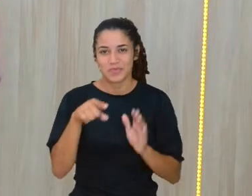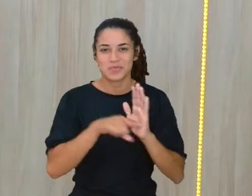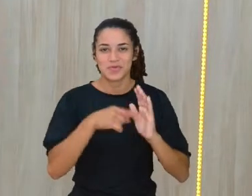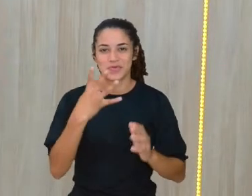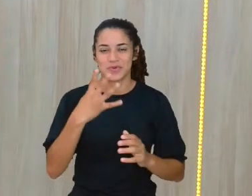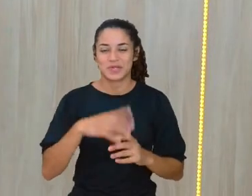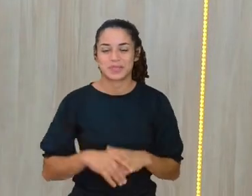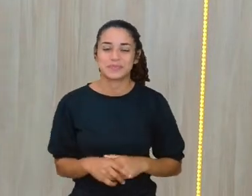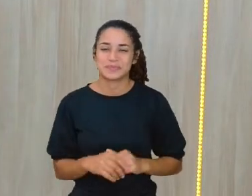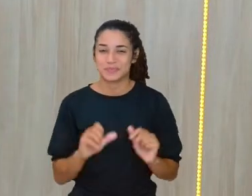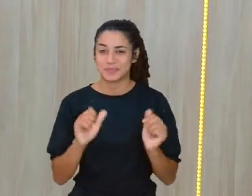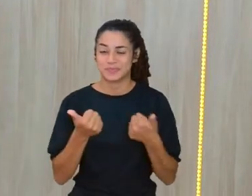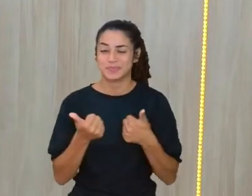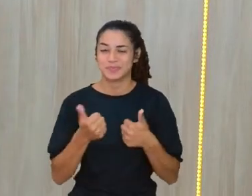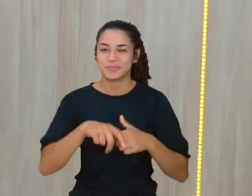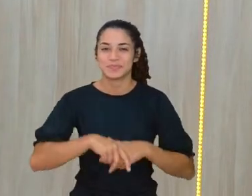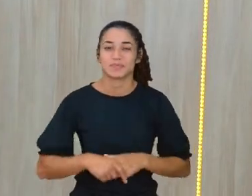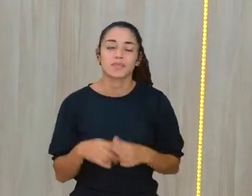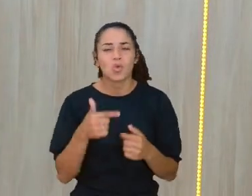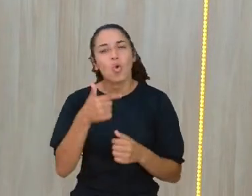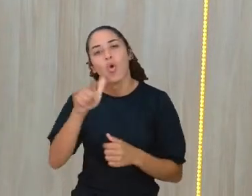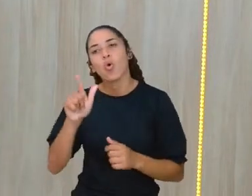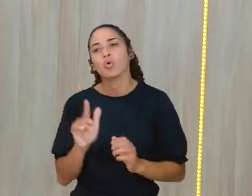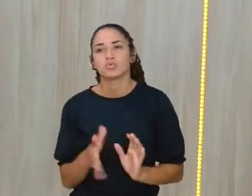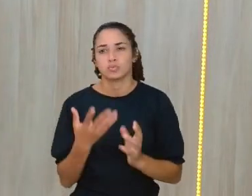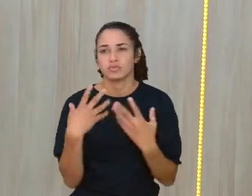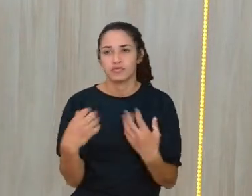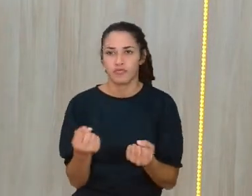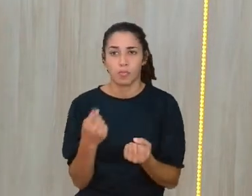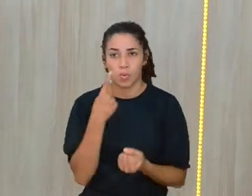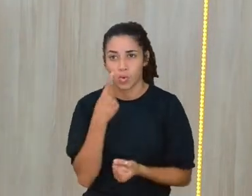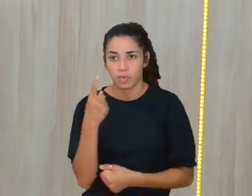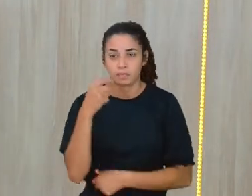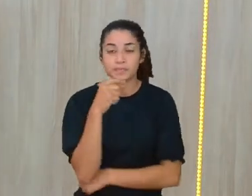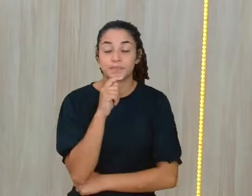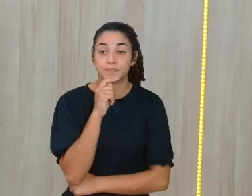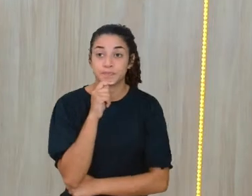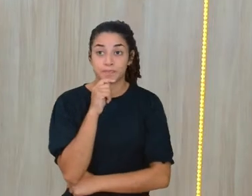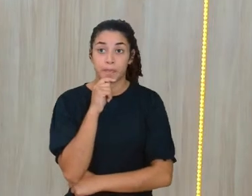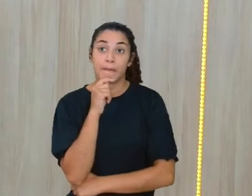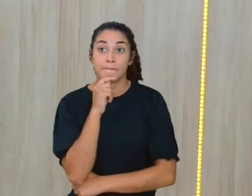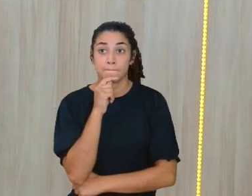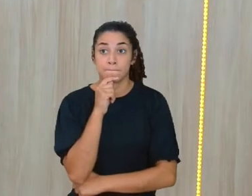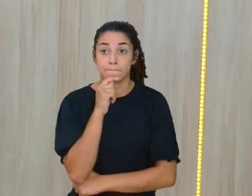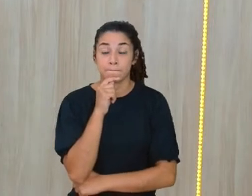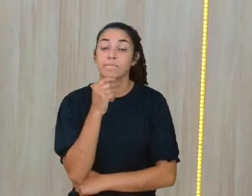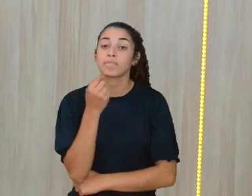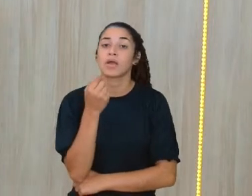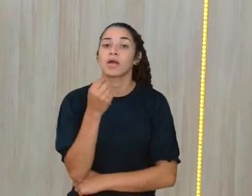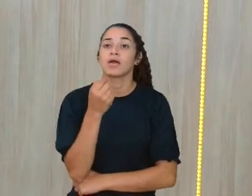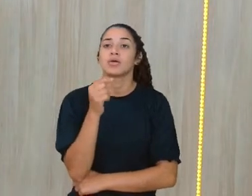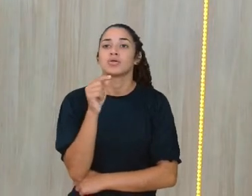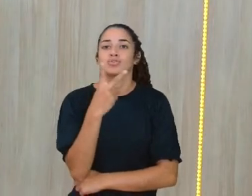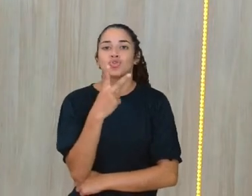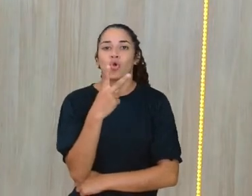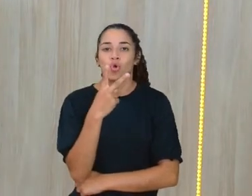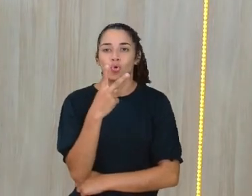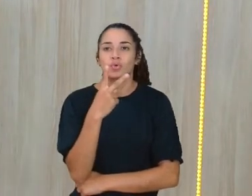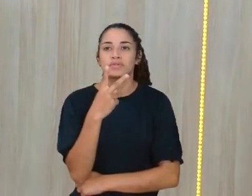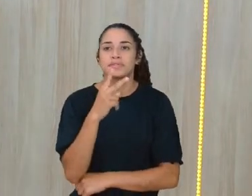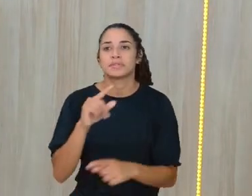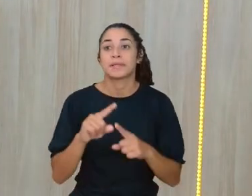Tá, pessoal? Ora, e os outros? Vamos lá. 1, 2. Eita, mas